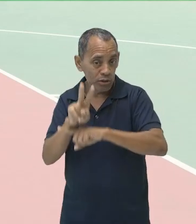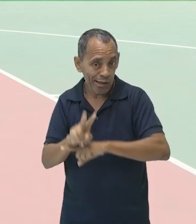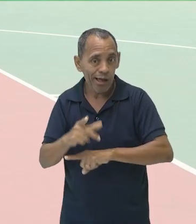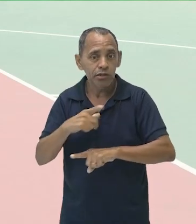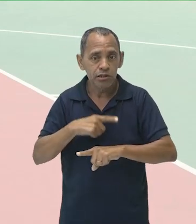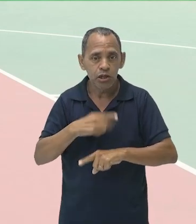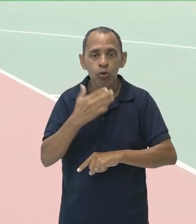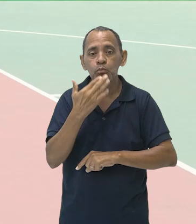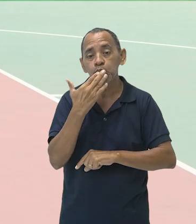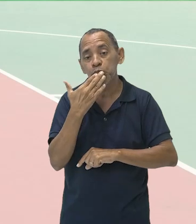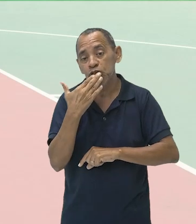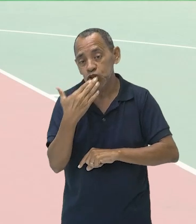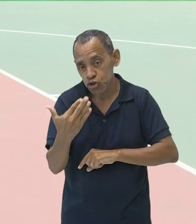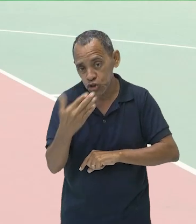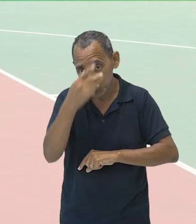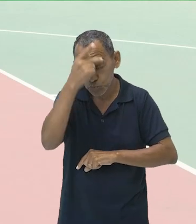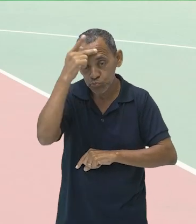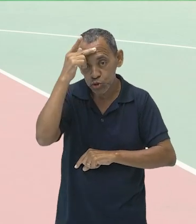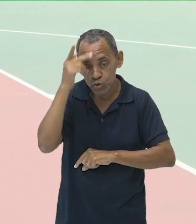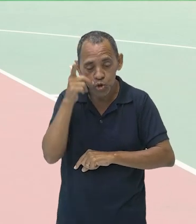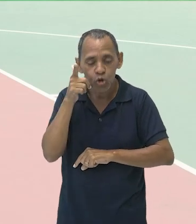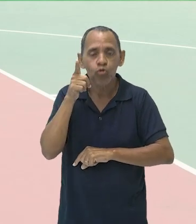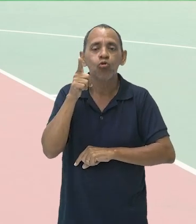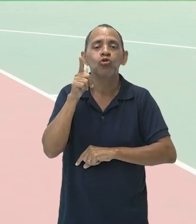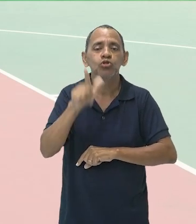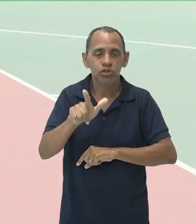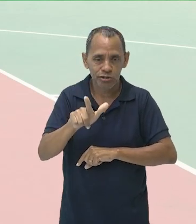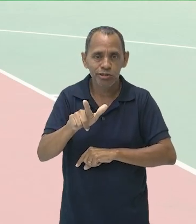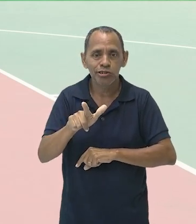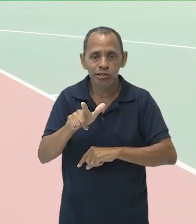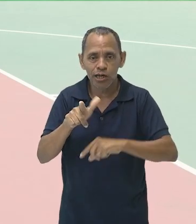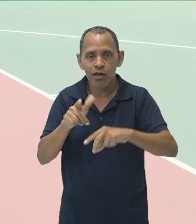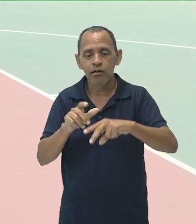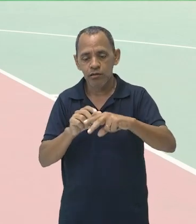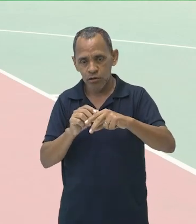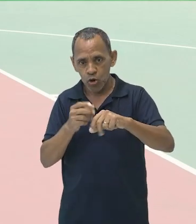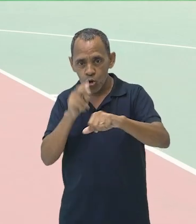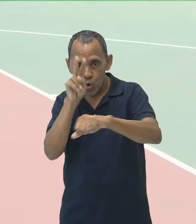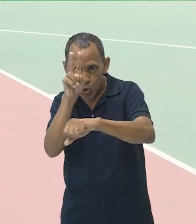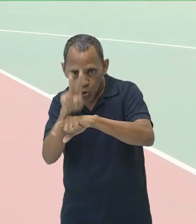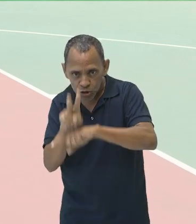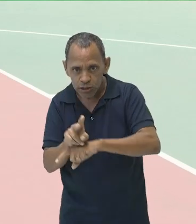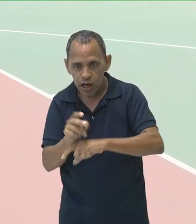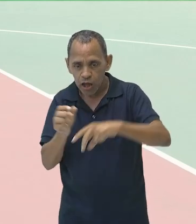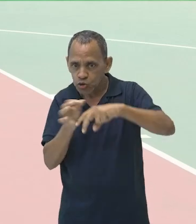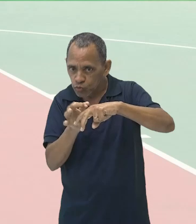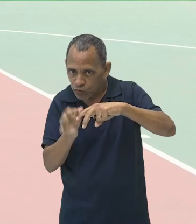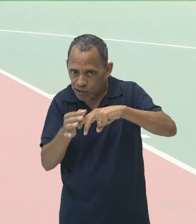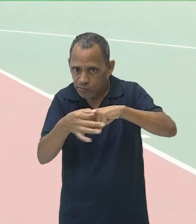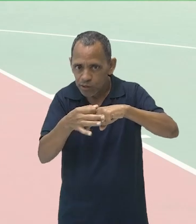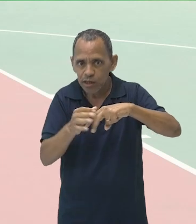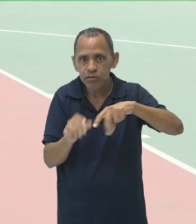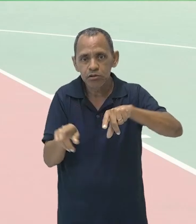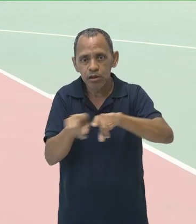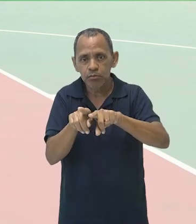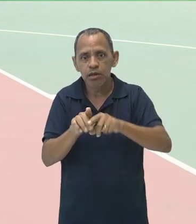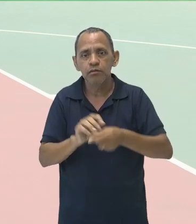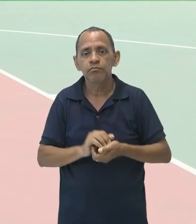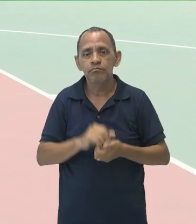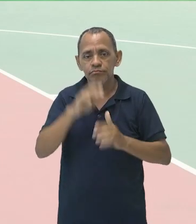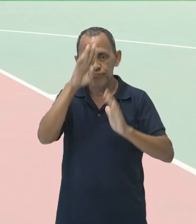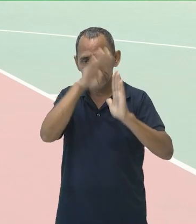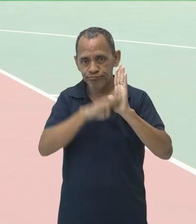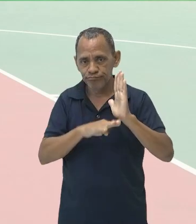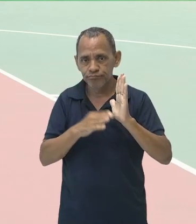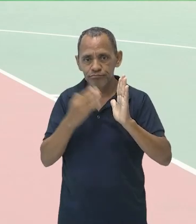saiba fazer sempre o curativo para não infeccionar e cicatrizar da forma correta, tá certo? Então, esses são os procedimentos